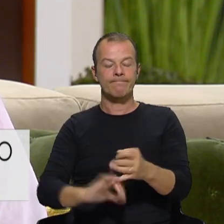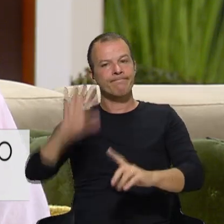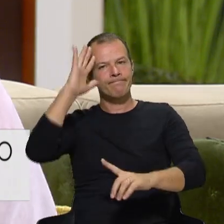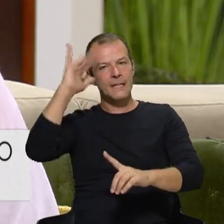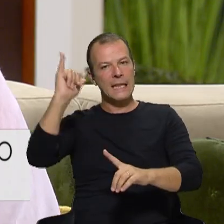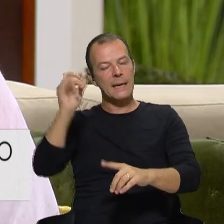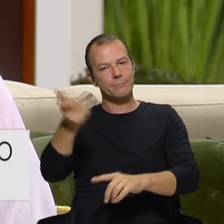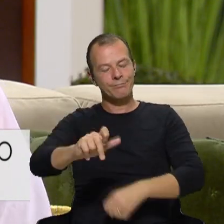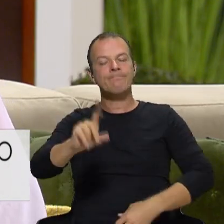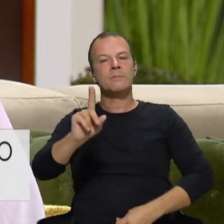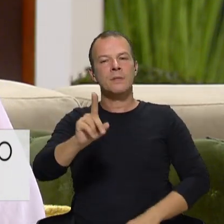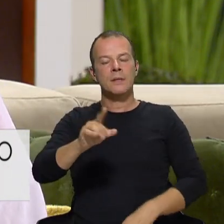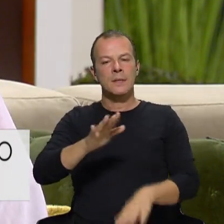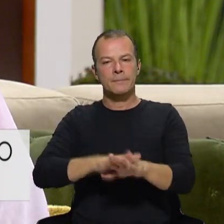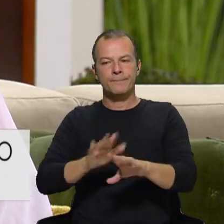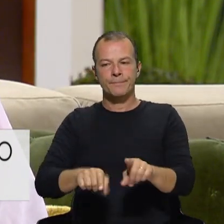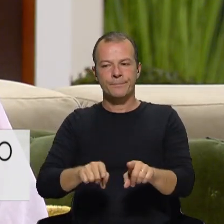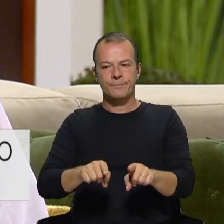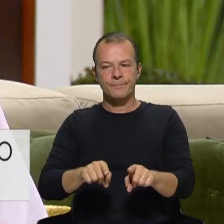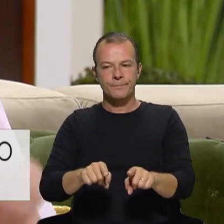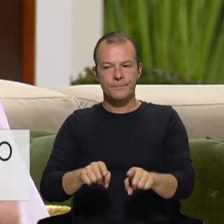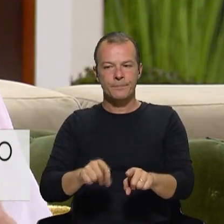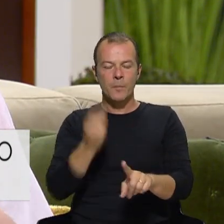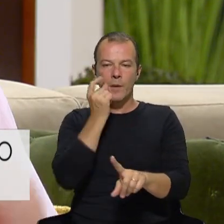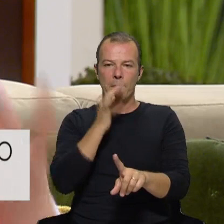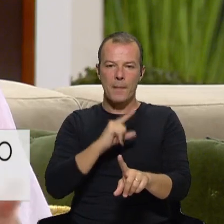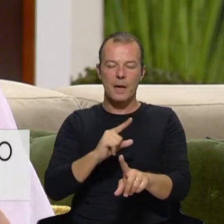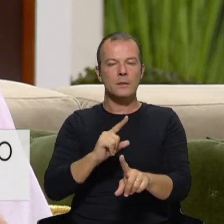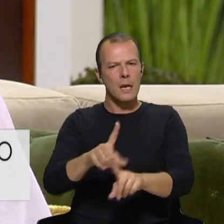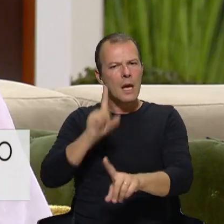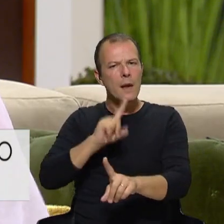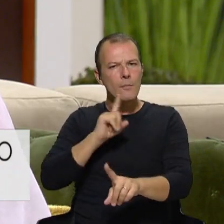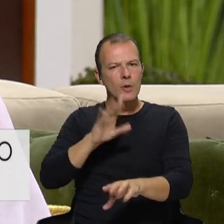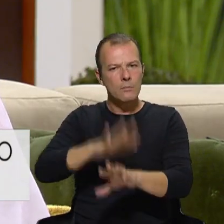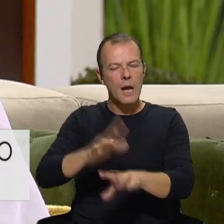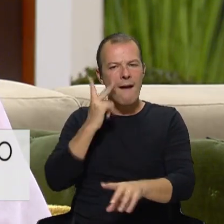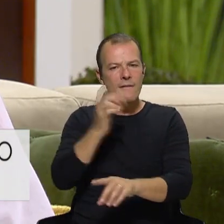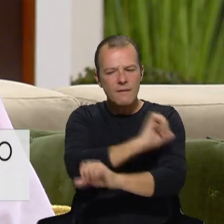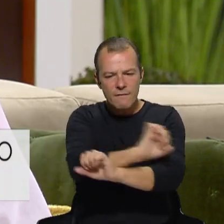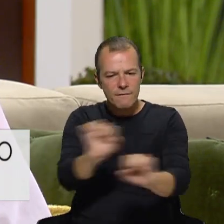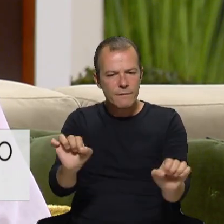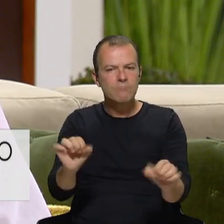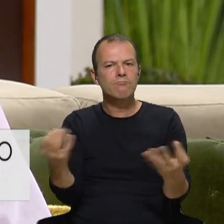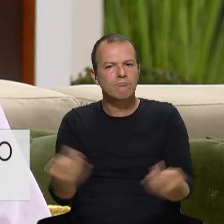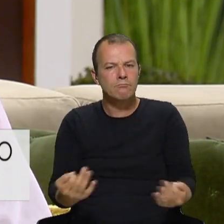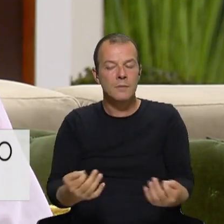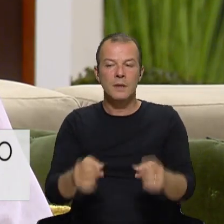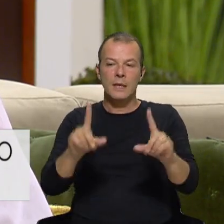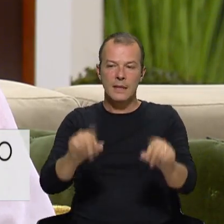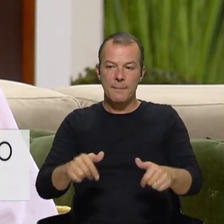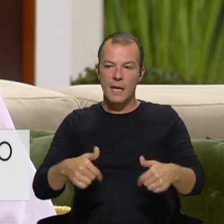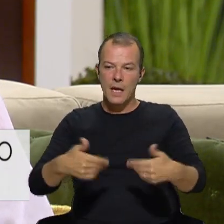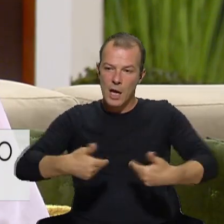no sentido de que os pais são importantes para estas vidas e também precisam